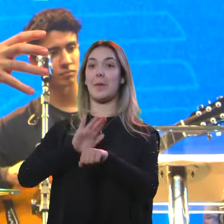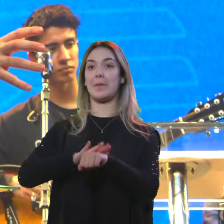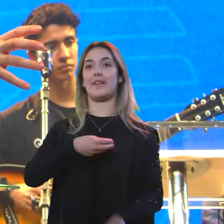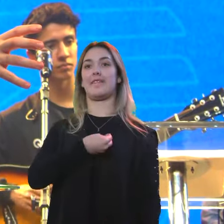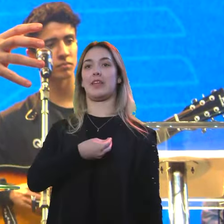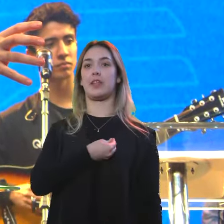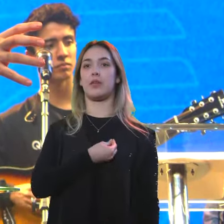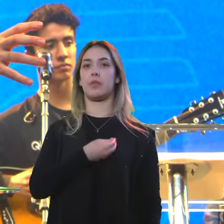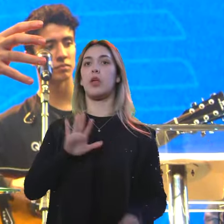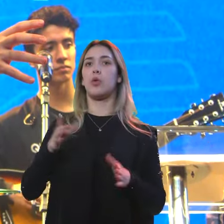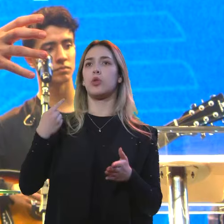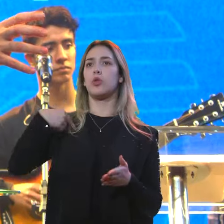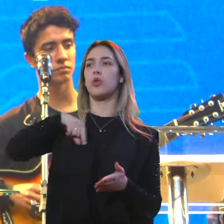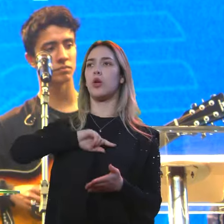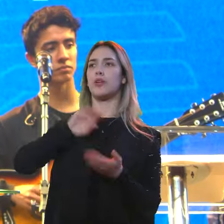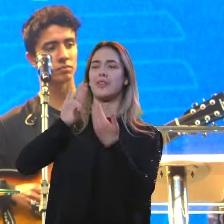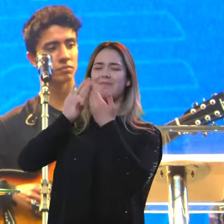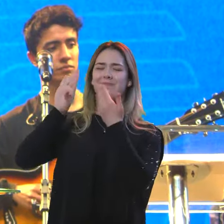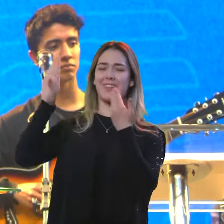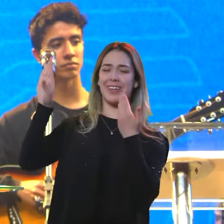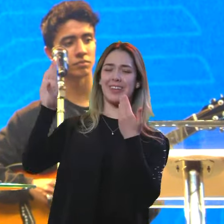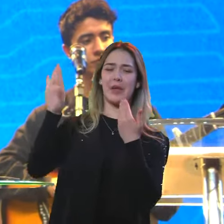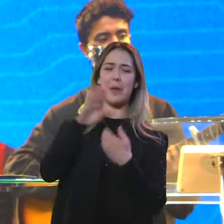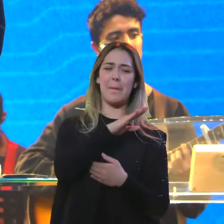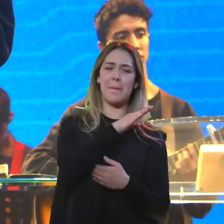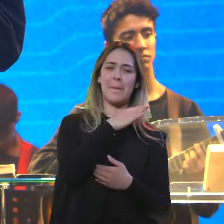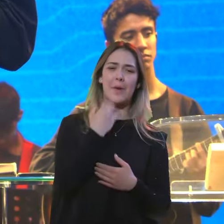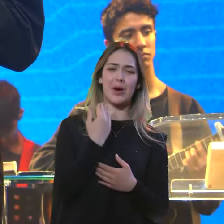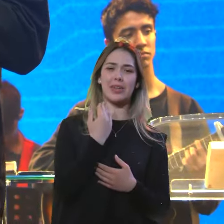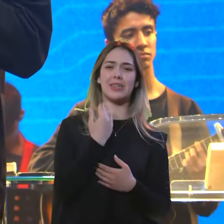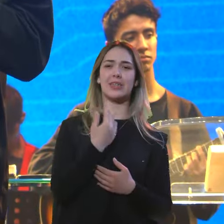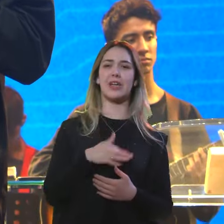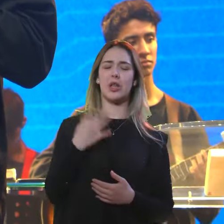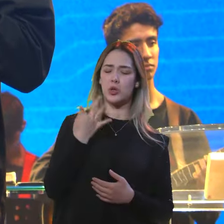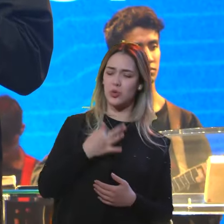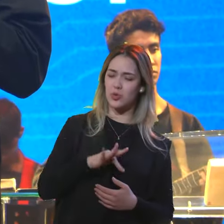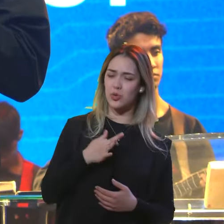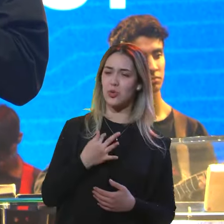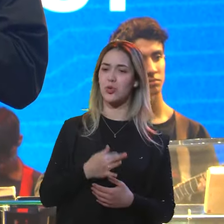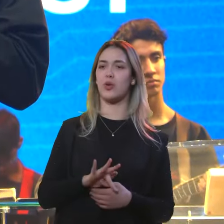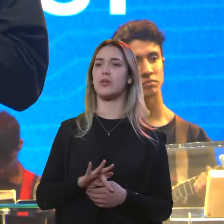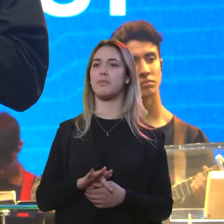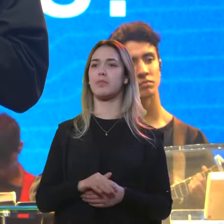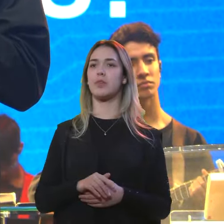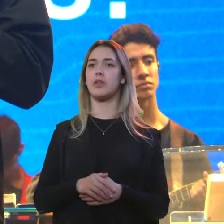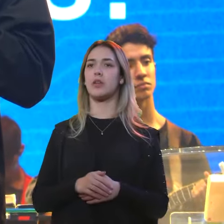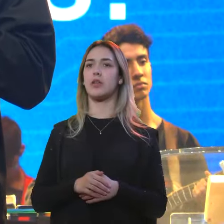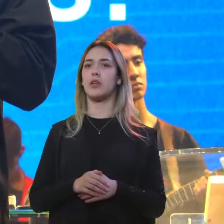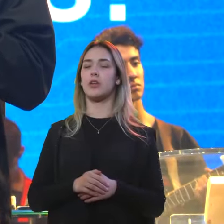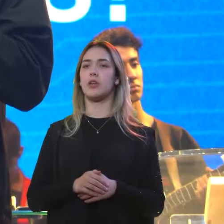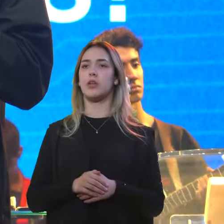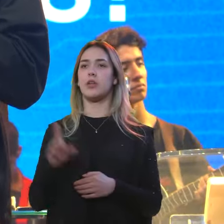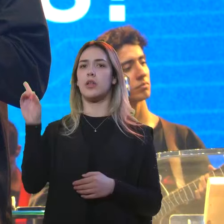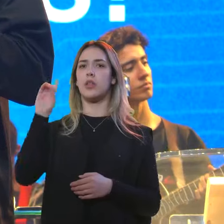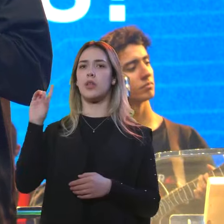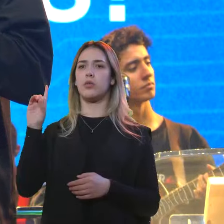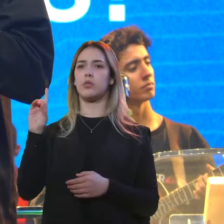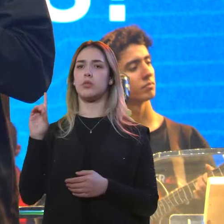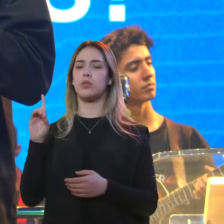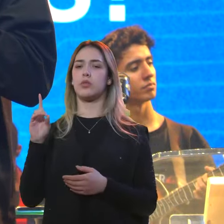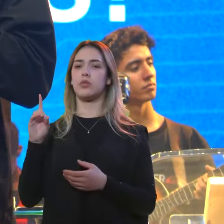morte. E não é porque Deus tem prazer em jogar as pessoas no inferno, não é isso. Deus é tão